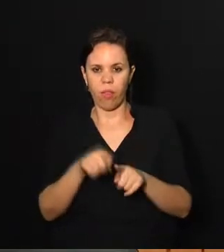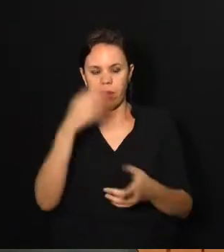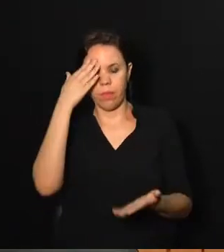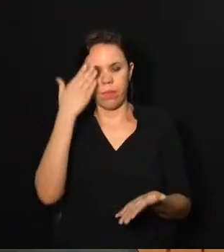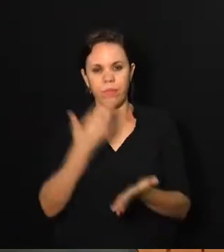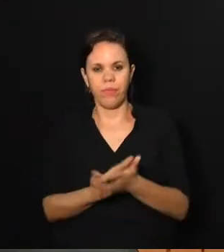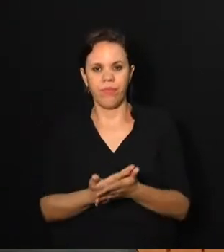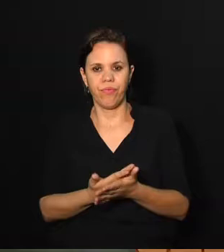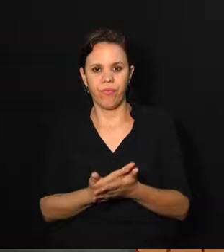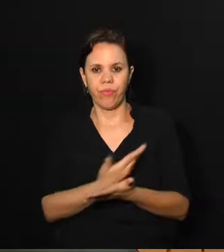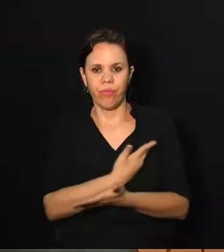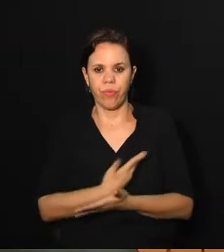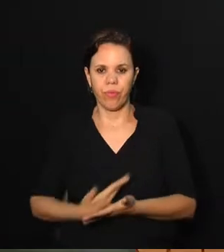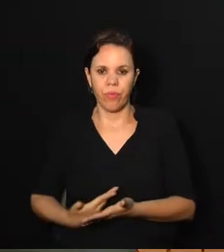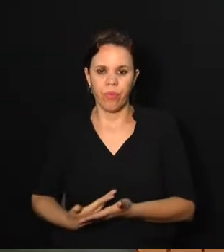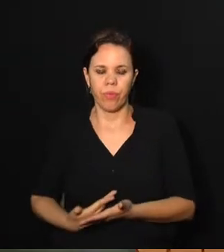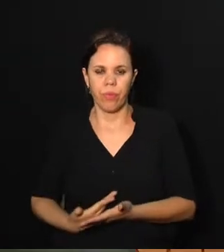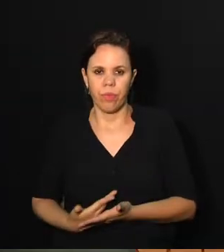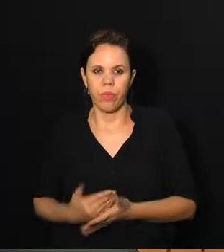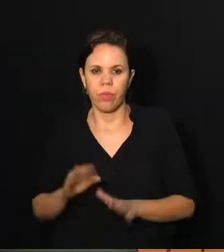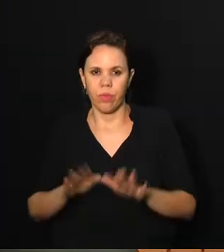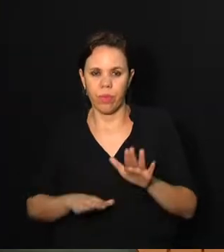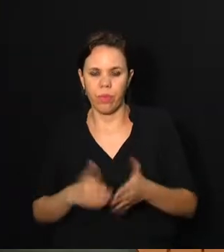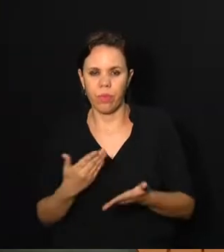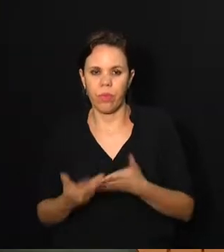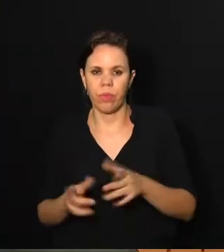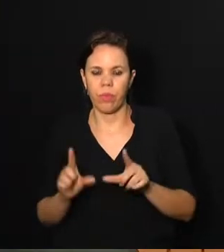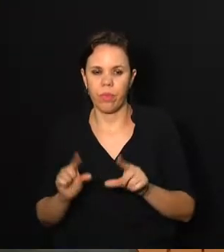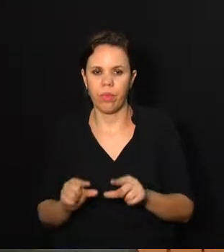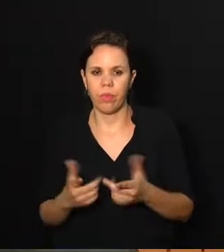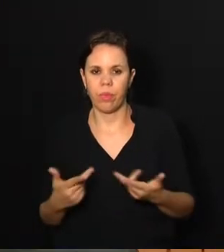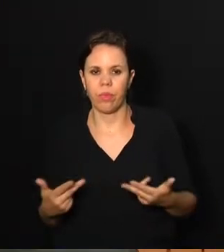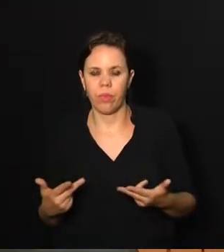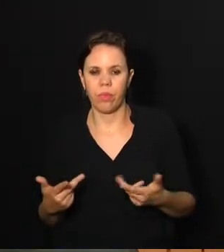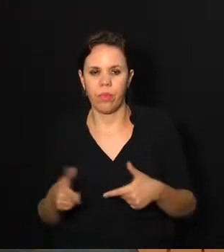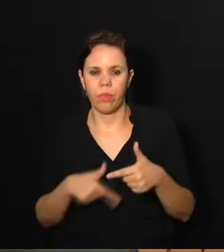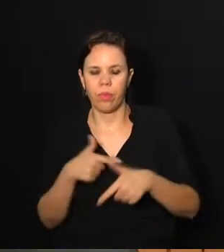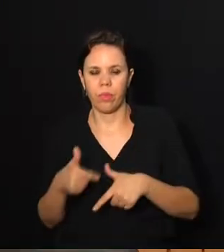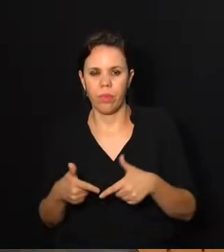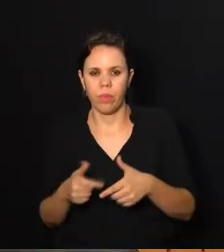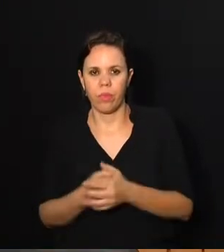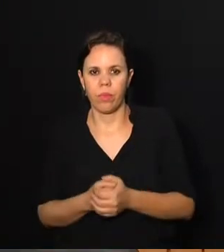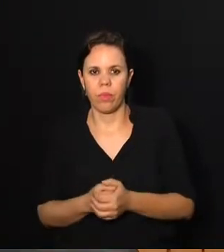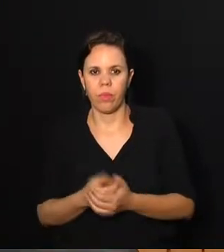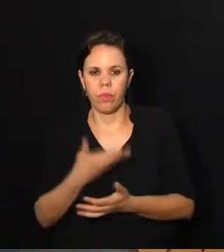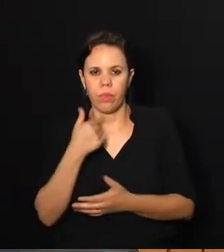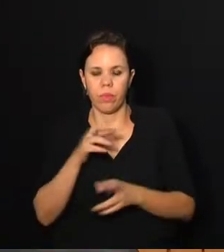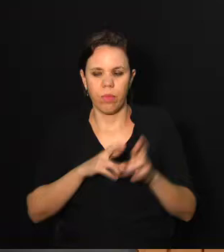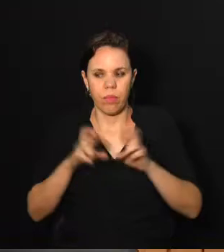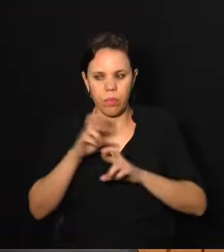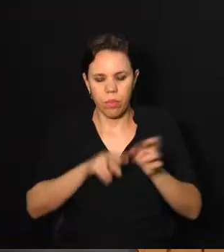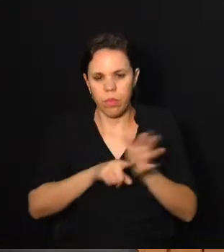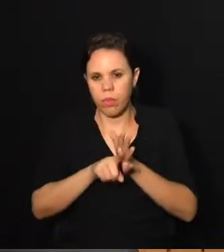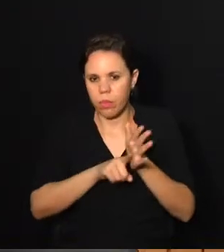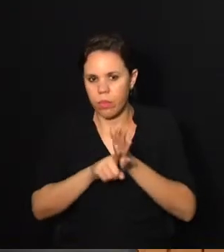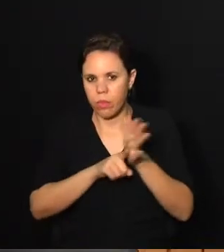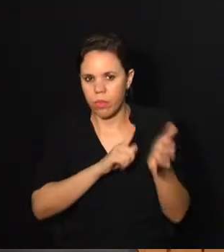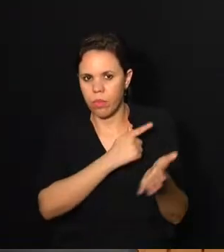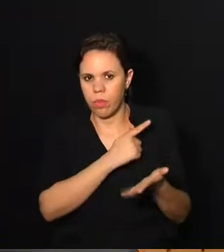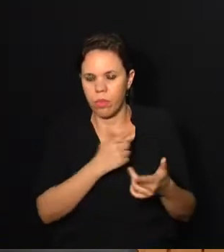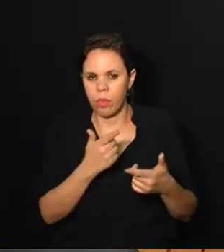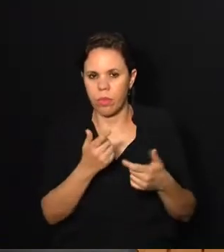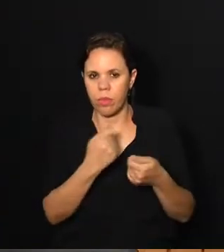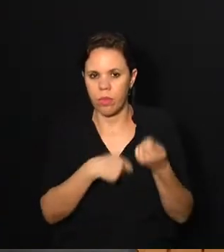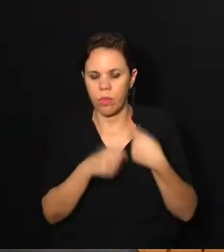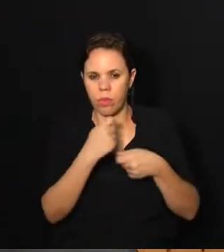que o Estado, às vezes, perde eficiência em gerir todos esses serviços. Então, é melhor fiscalizar, gerenciar numa